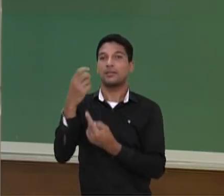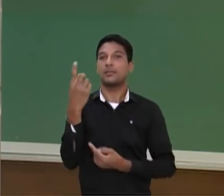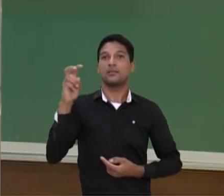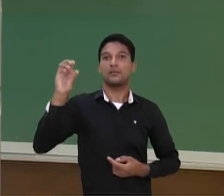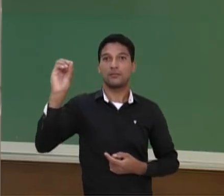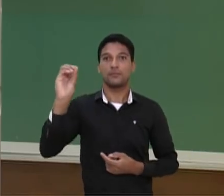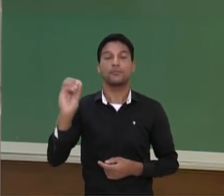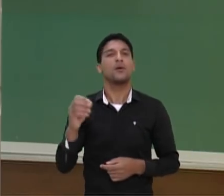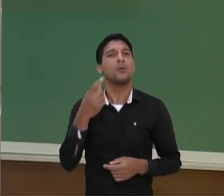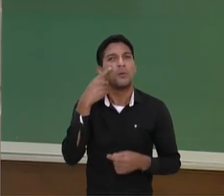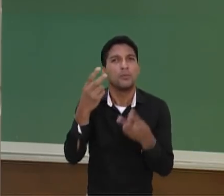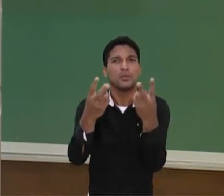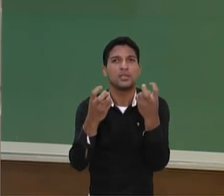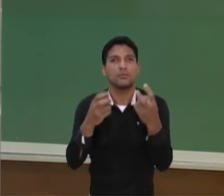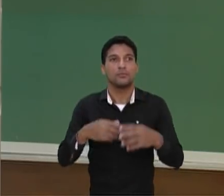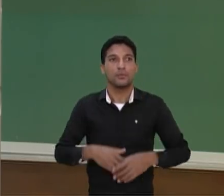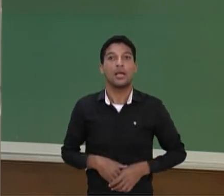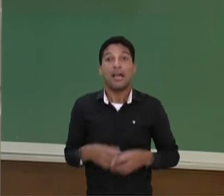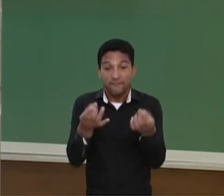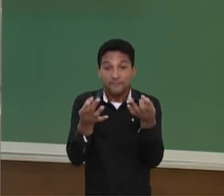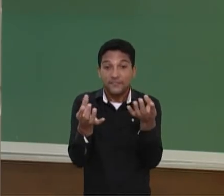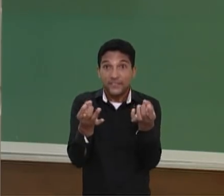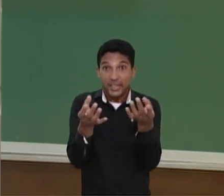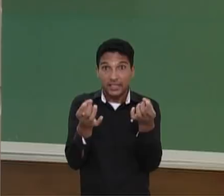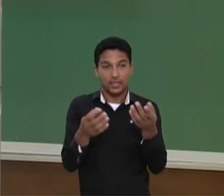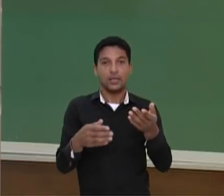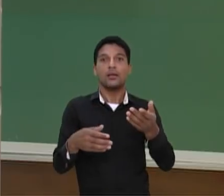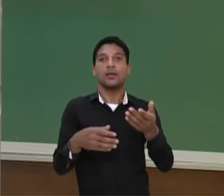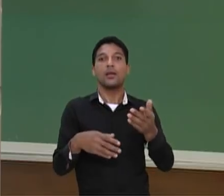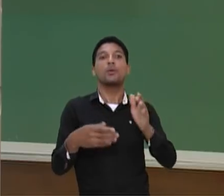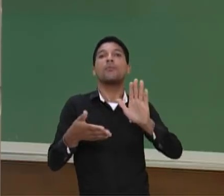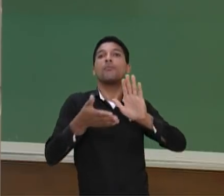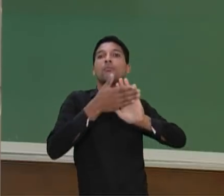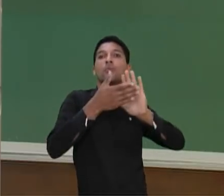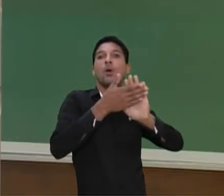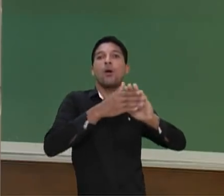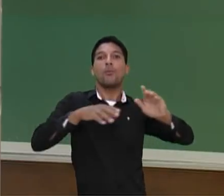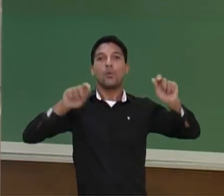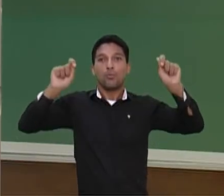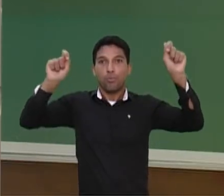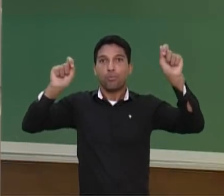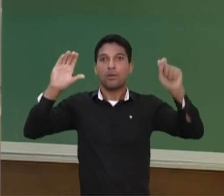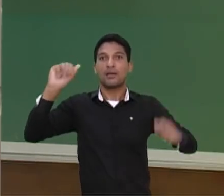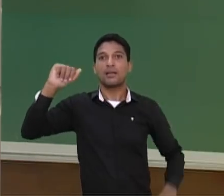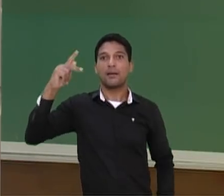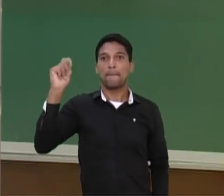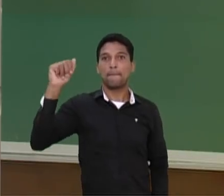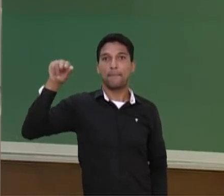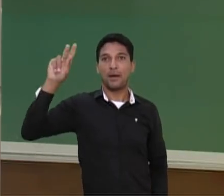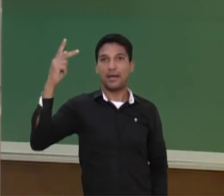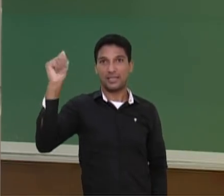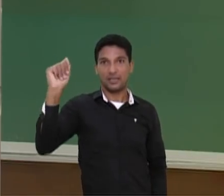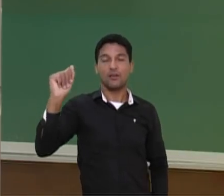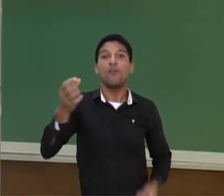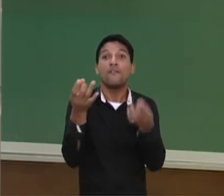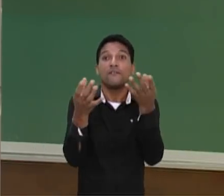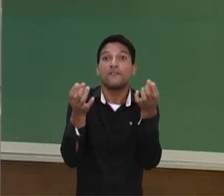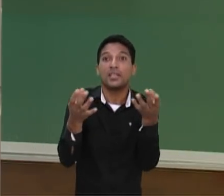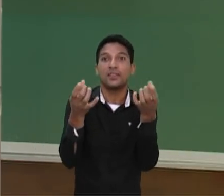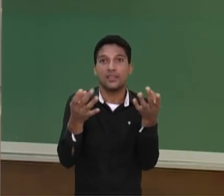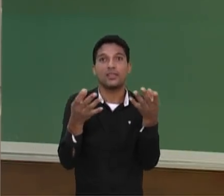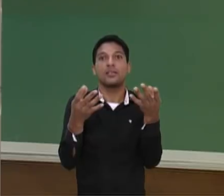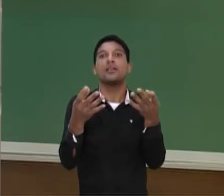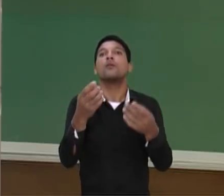campanha e o que acontece com as vendas né não perder lá o início da campanha tá aqui ela vendia